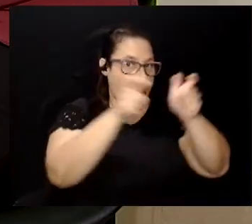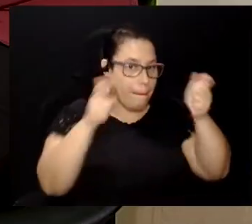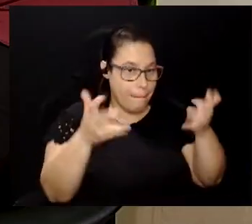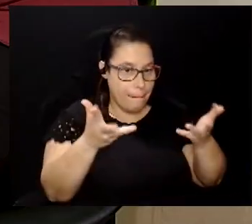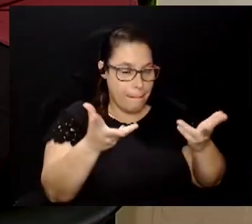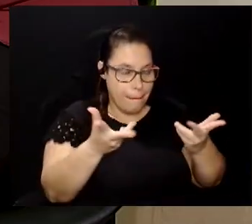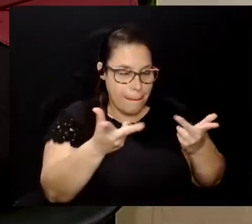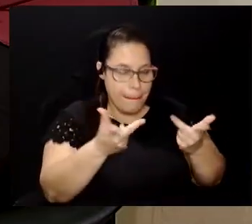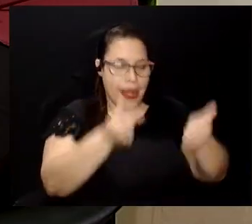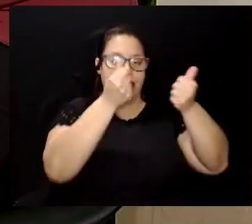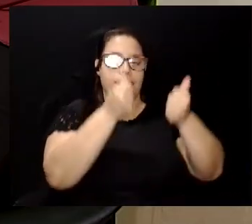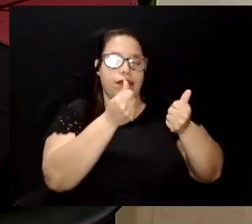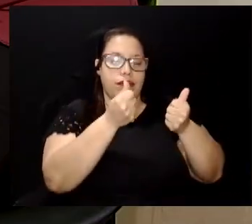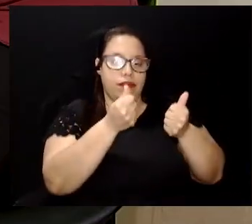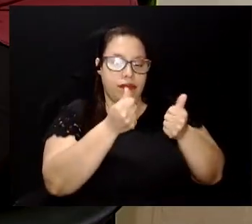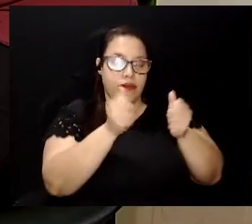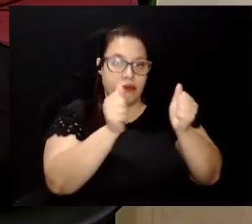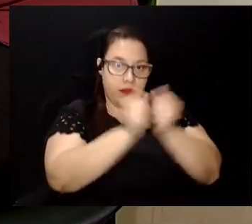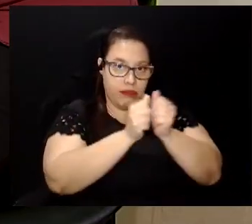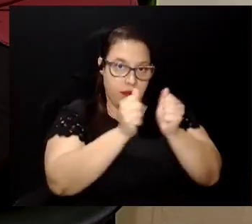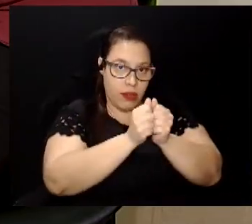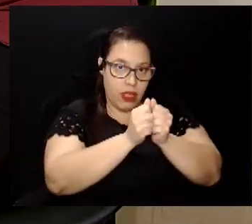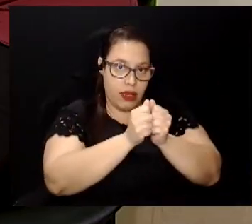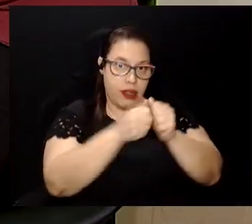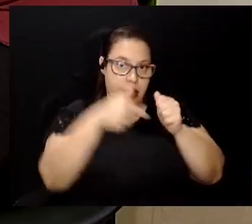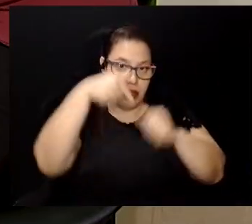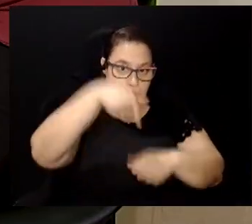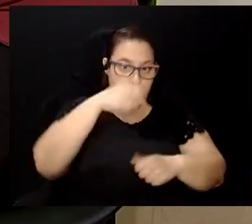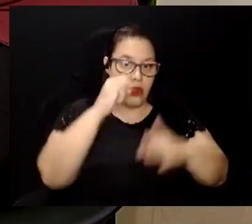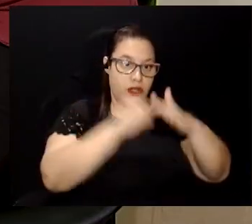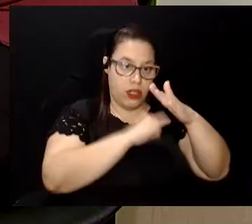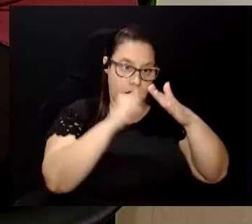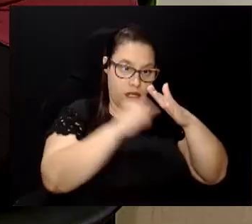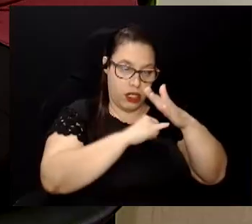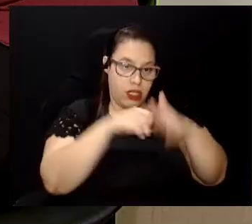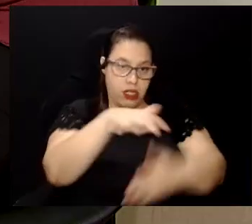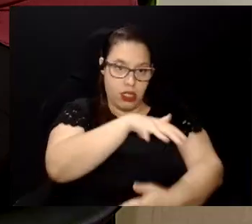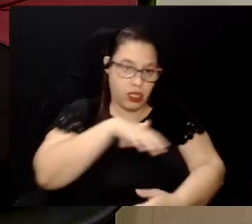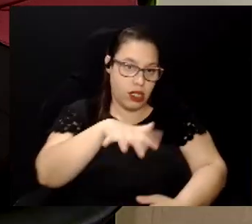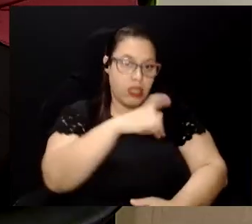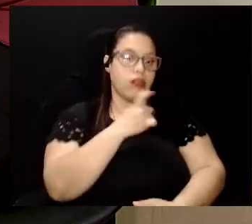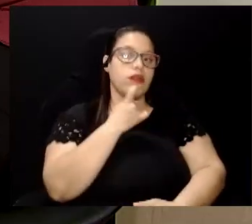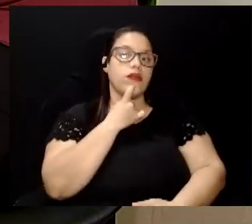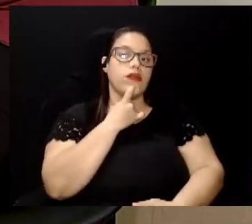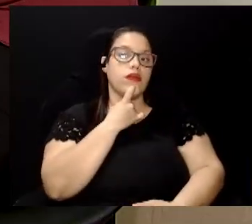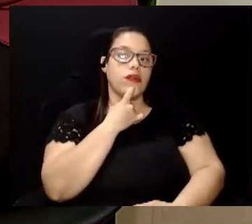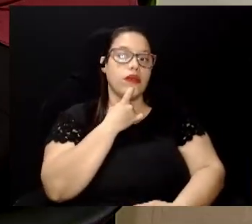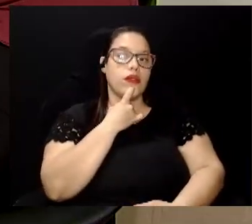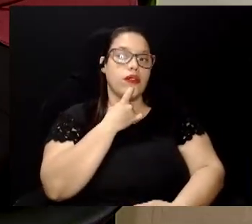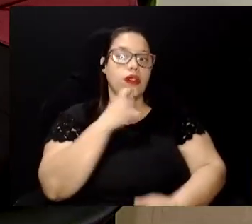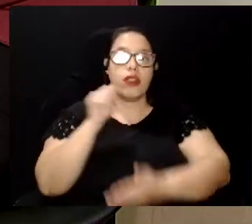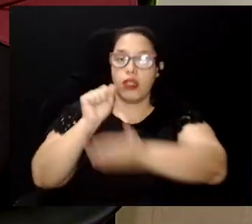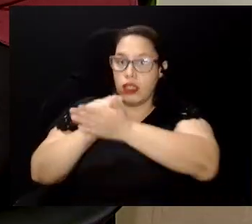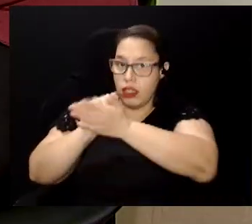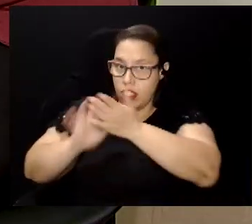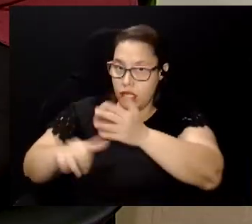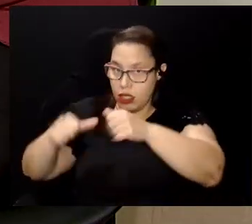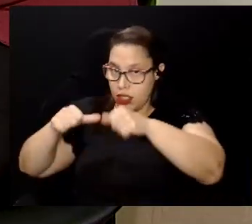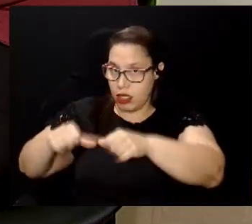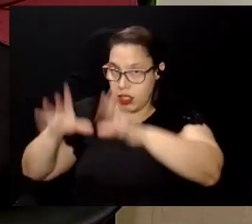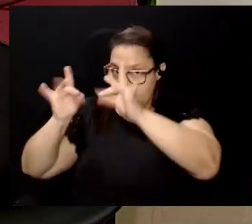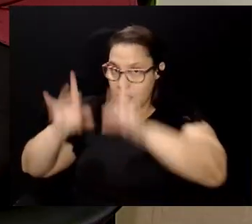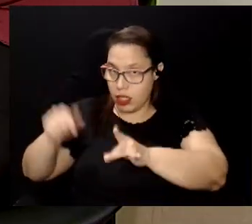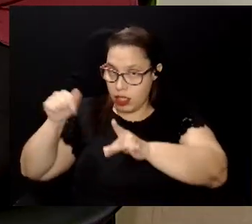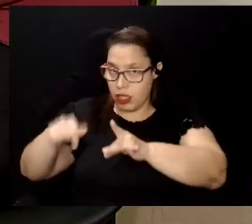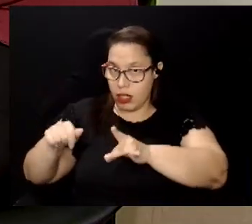junto com outras 7 instituições da região de Campinas. Mas a atividade ela acontece especificamente aqui, os treinos,